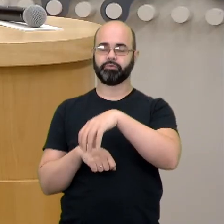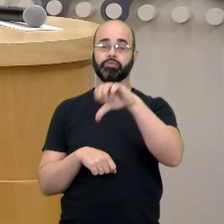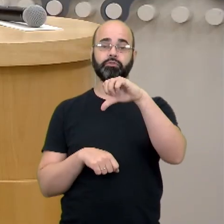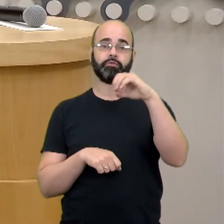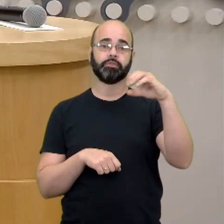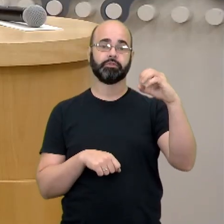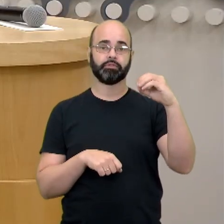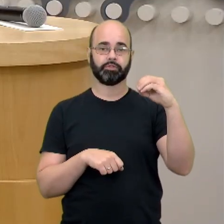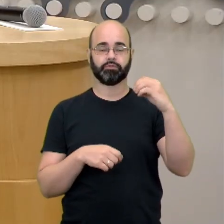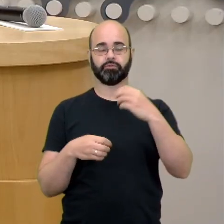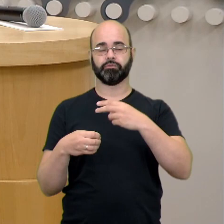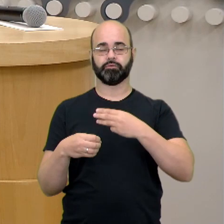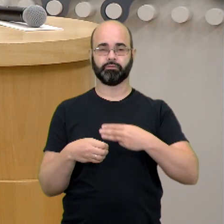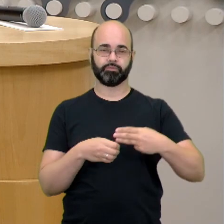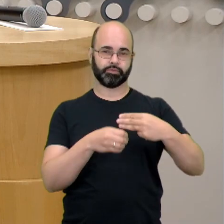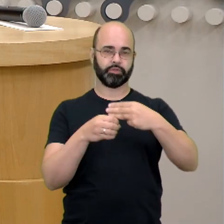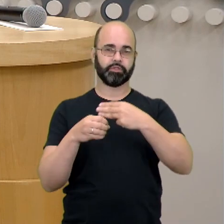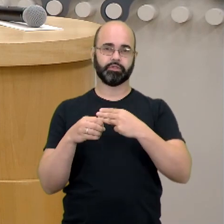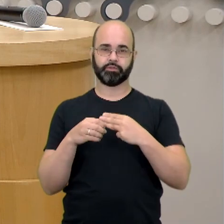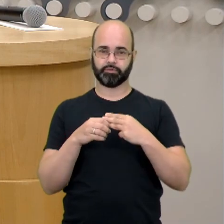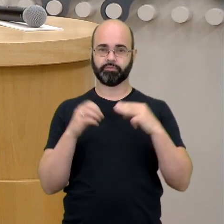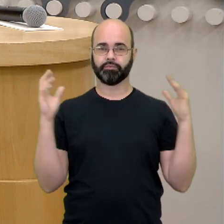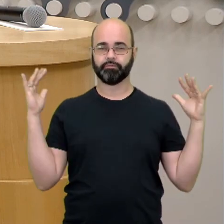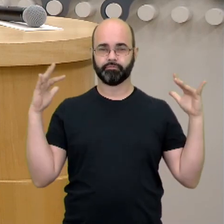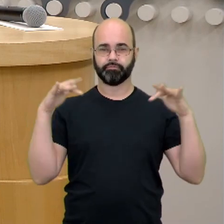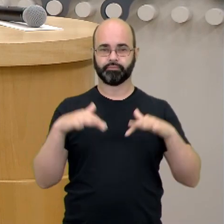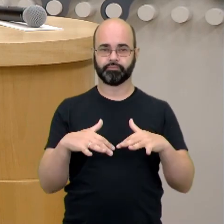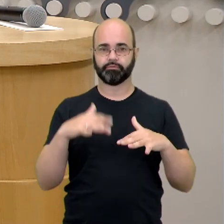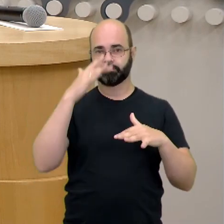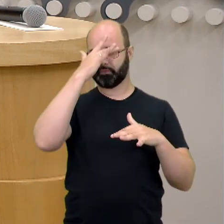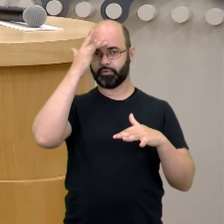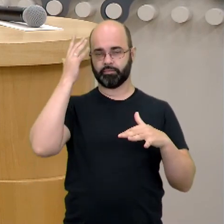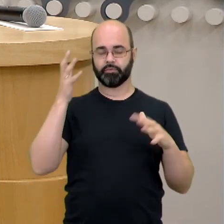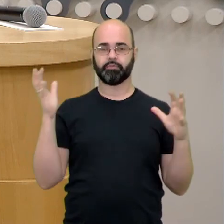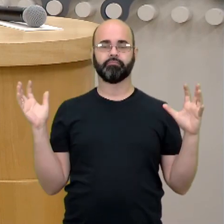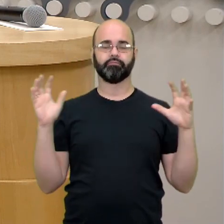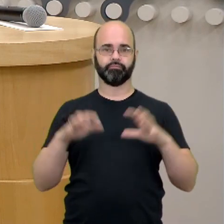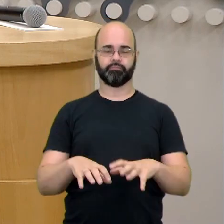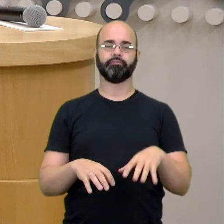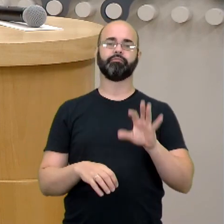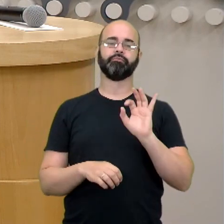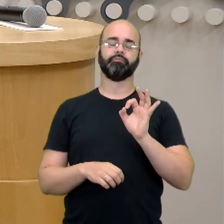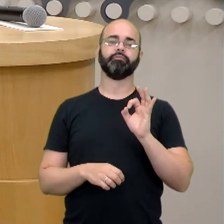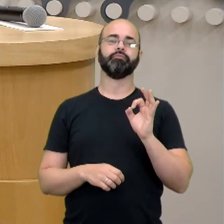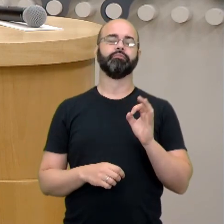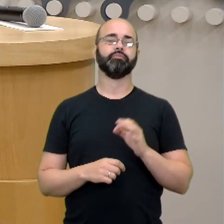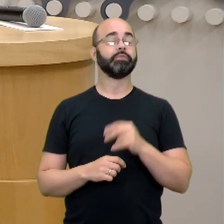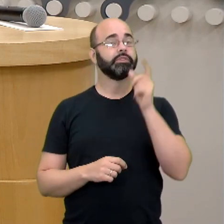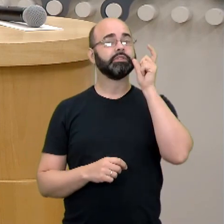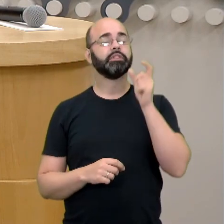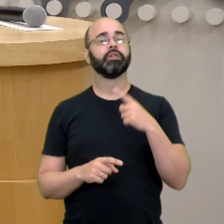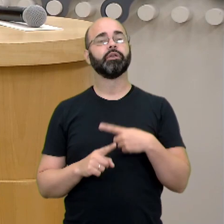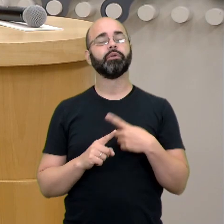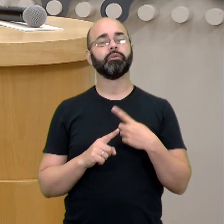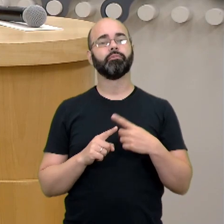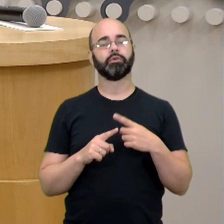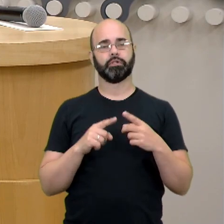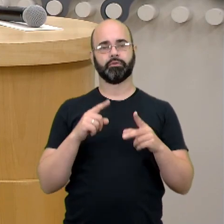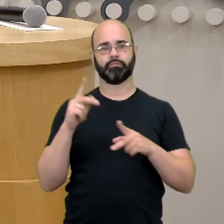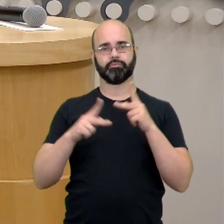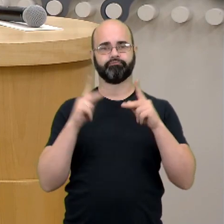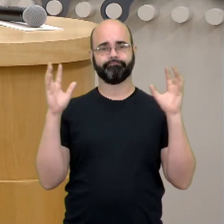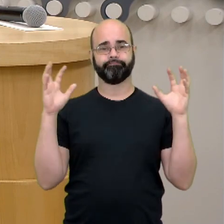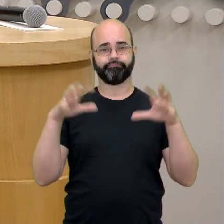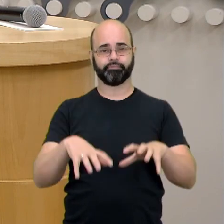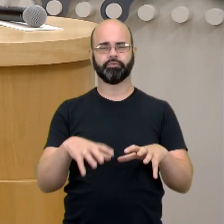essa performance aí de atrativo populacional. Então é interessante isso, né, porque o atrativo populacional ele é uma